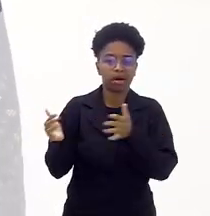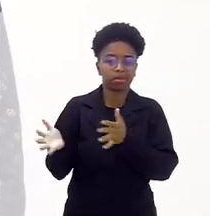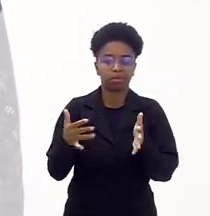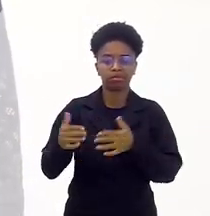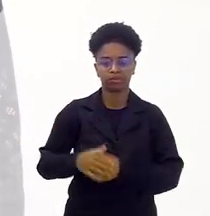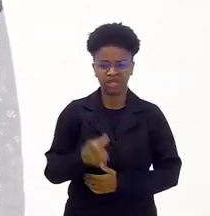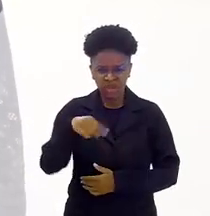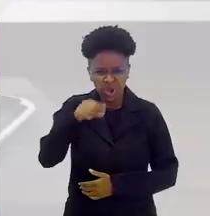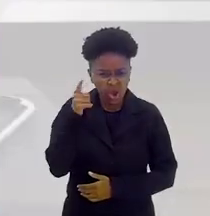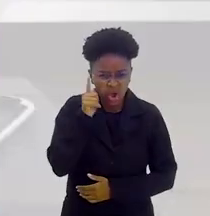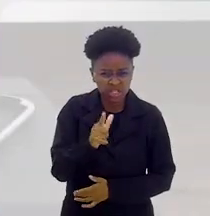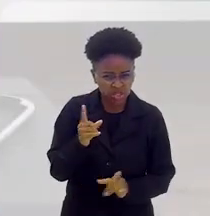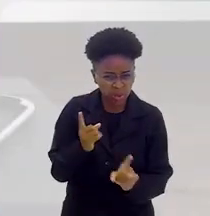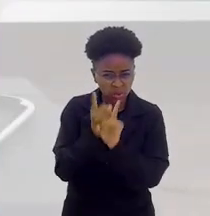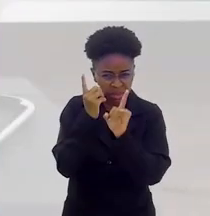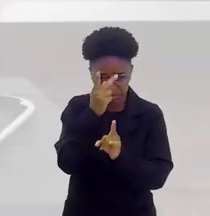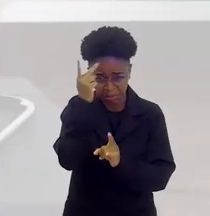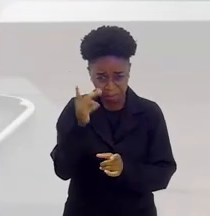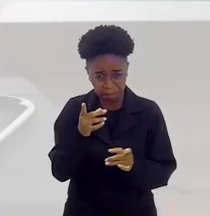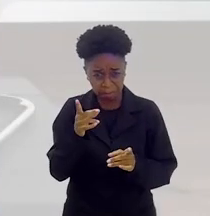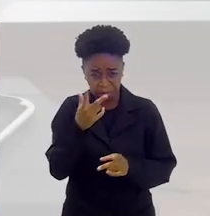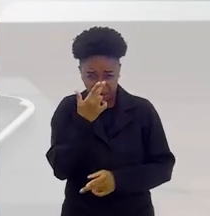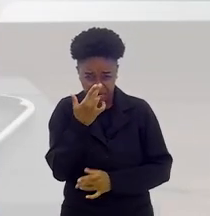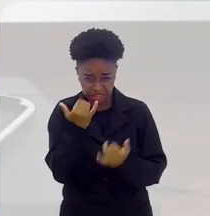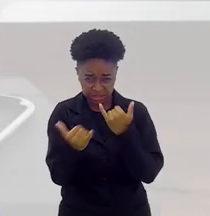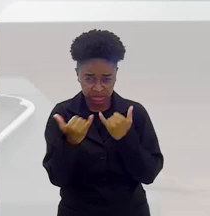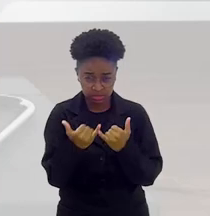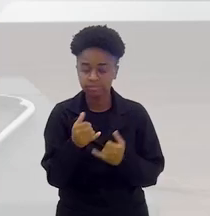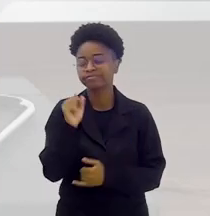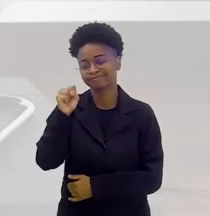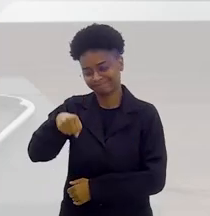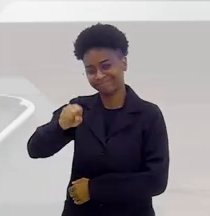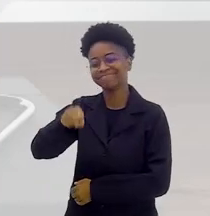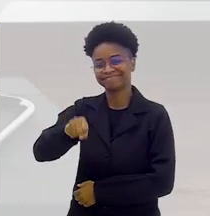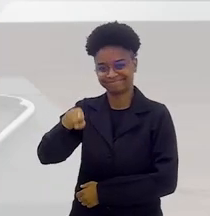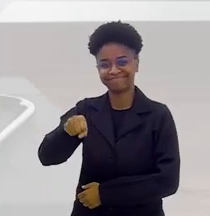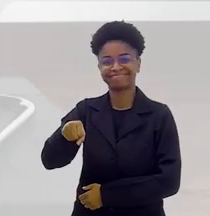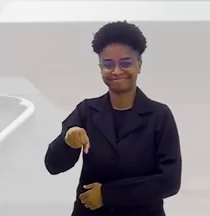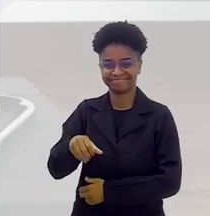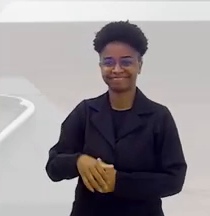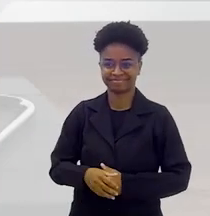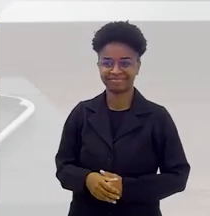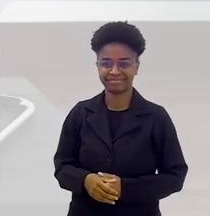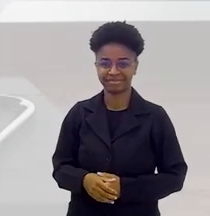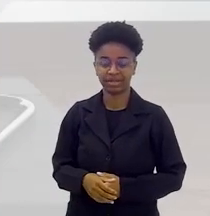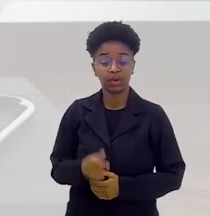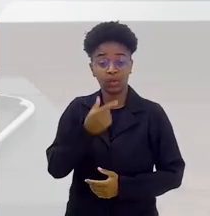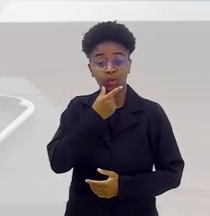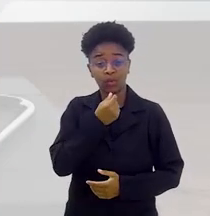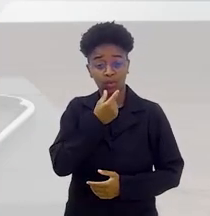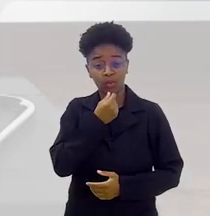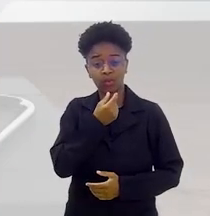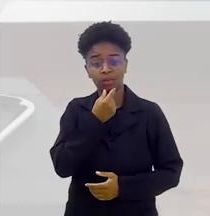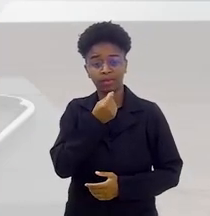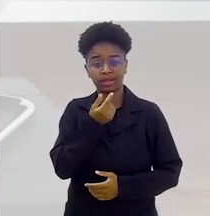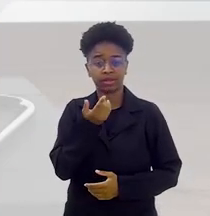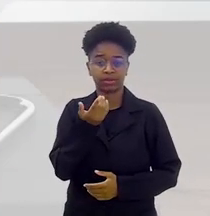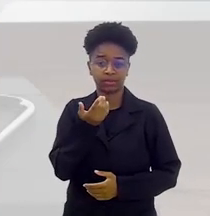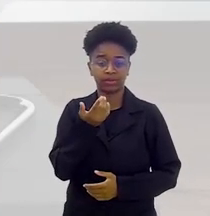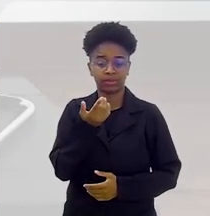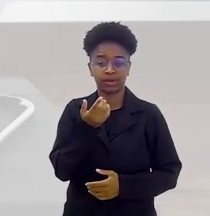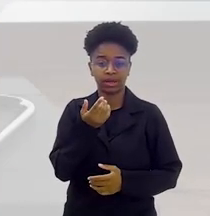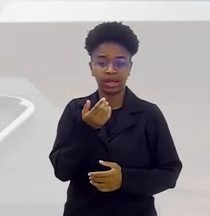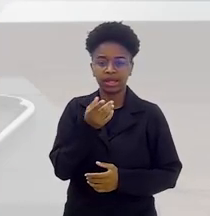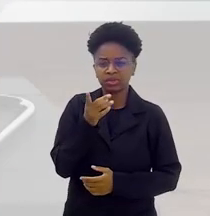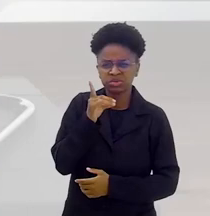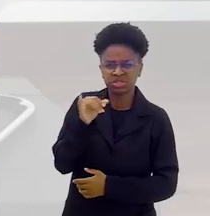essa nuance. Conseguiram achar um personagem parecido com ele? Sim. Ele falou, o menino é... O menino